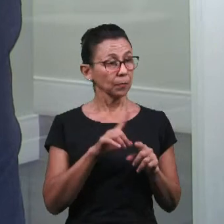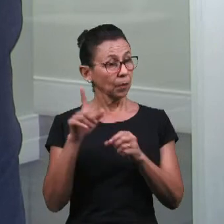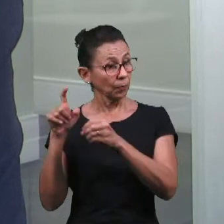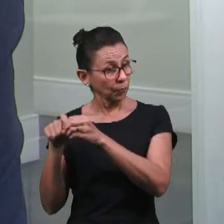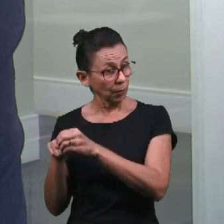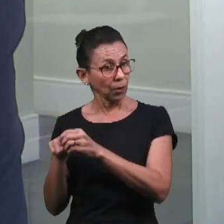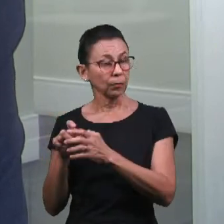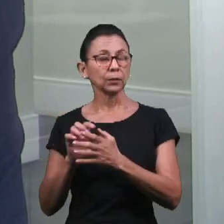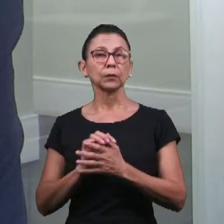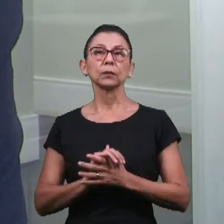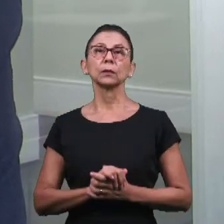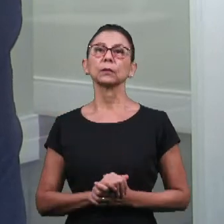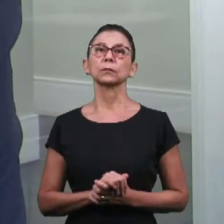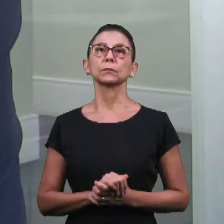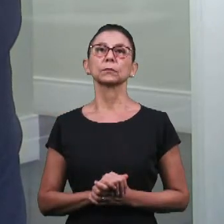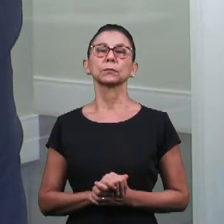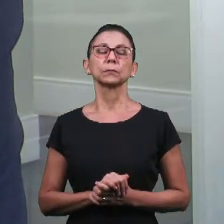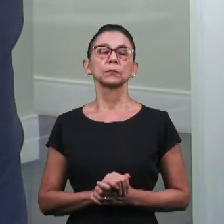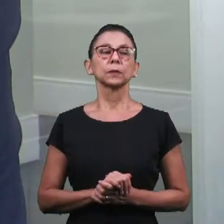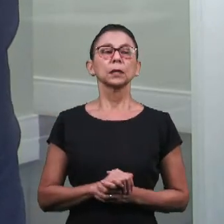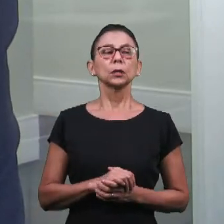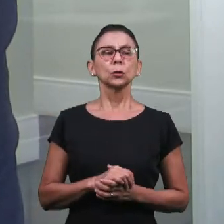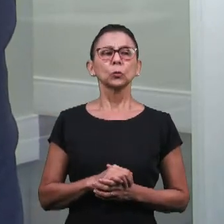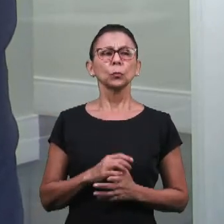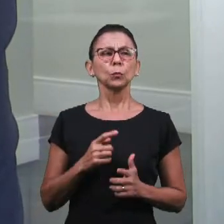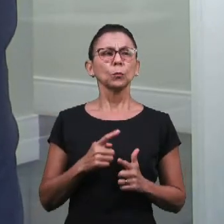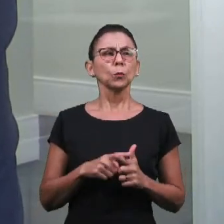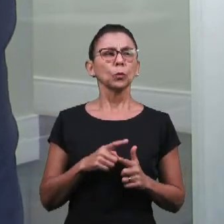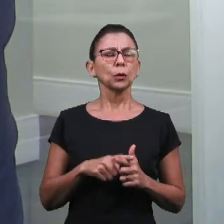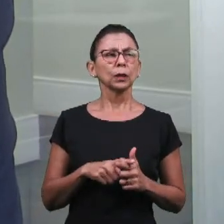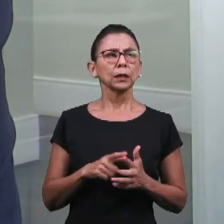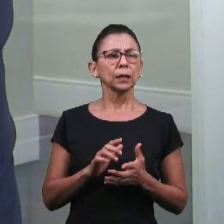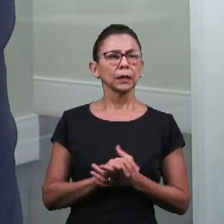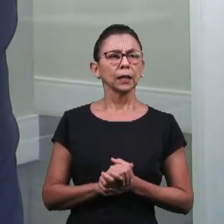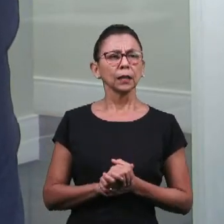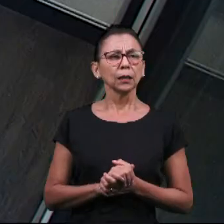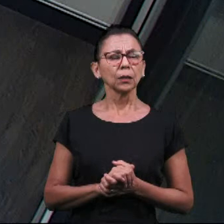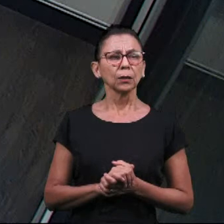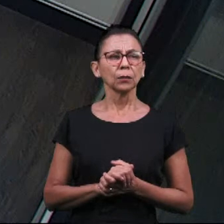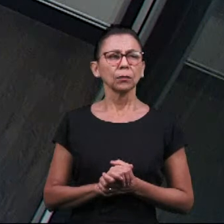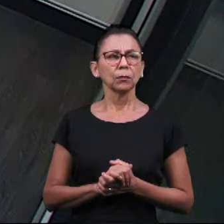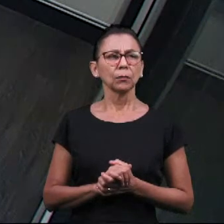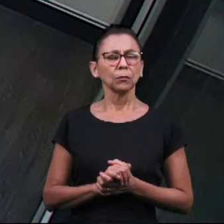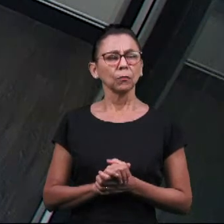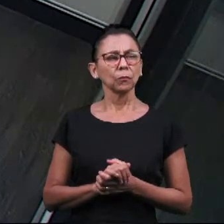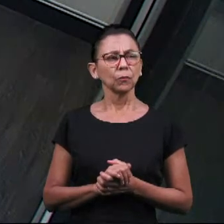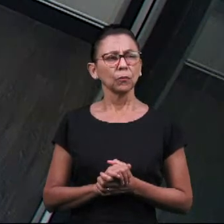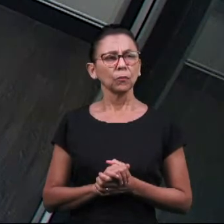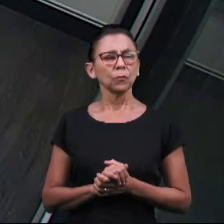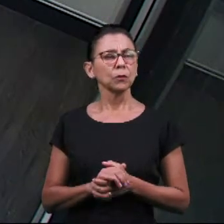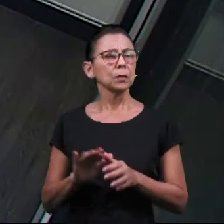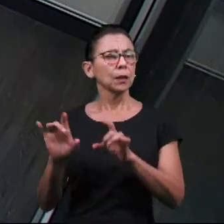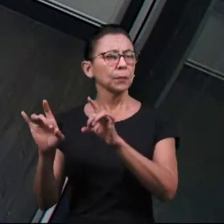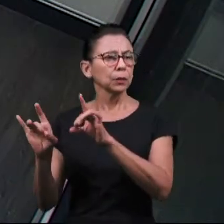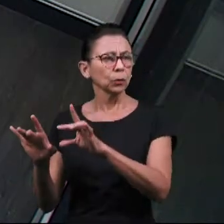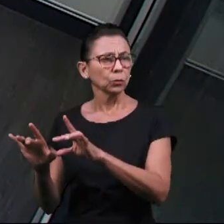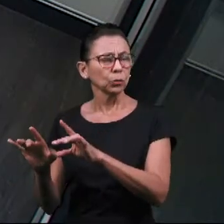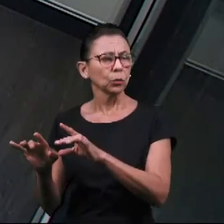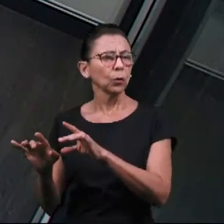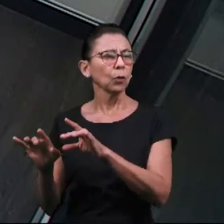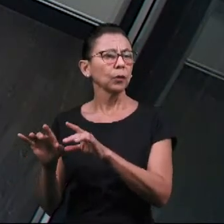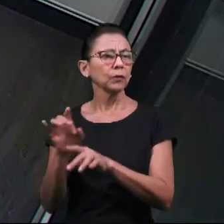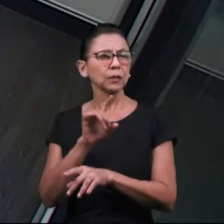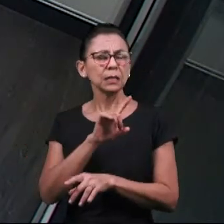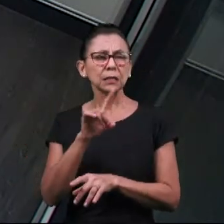é? Porque você saiu de lá sem o meu conselho. Meu Deus. Aí eu falei assim: pois é, minha irmã,